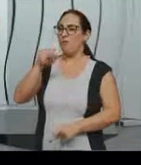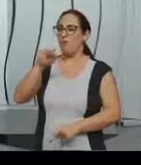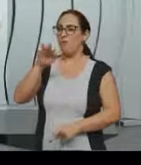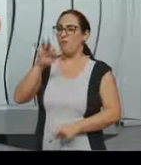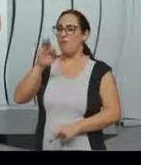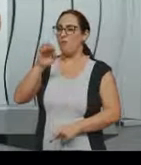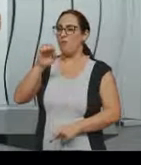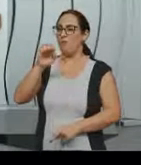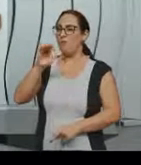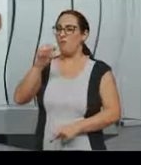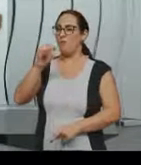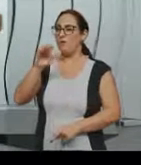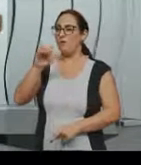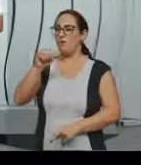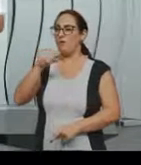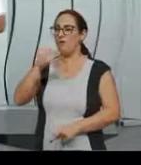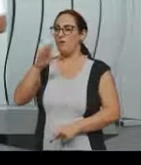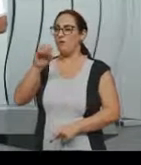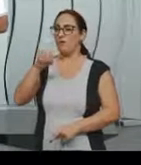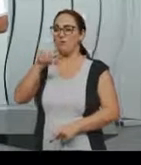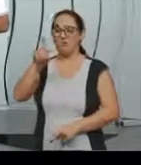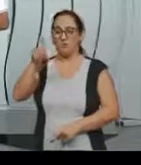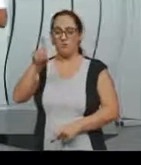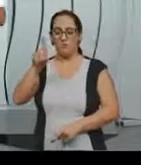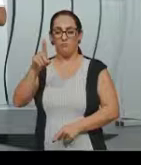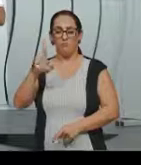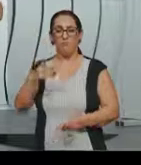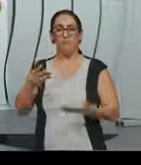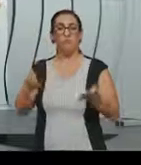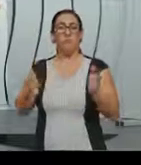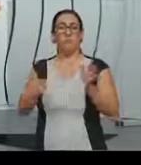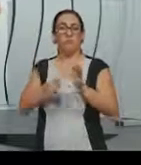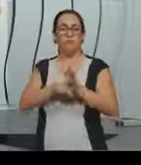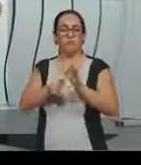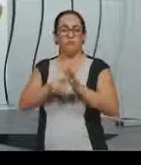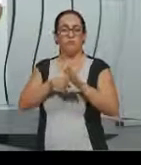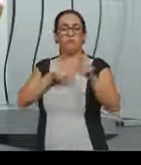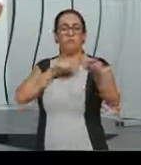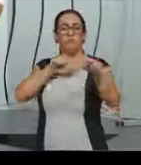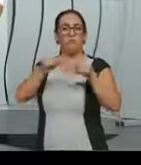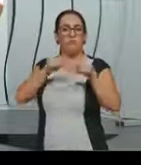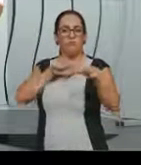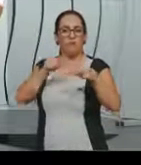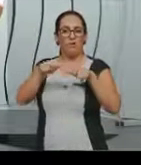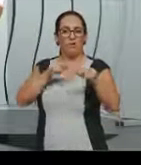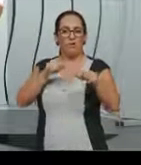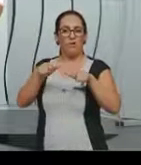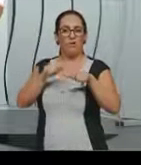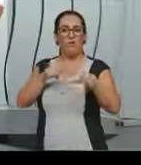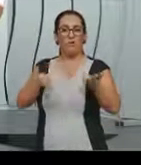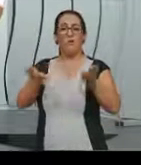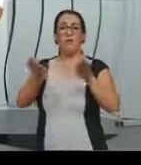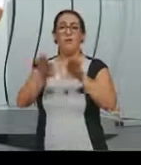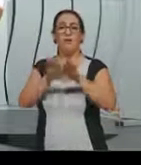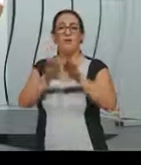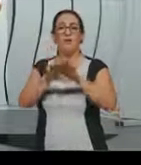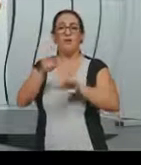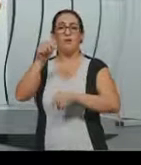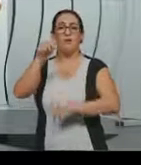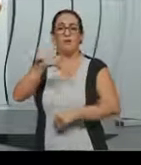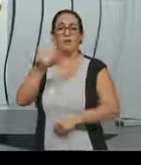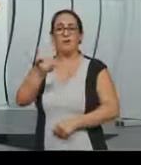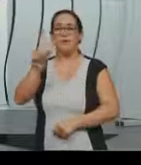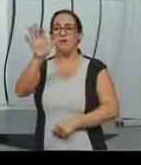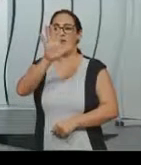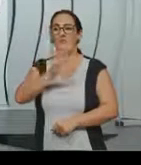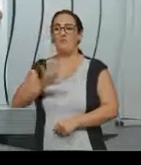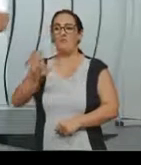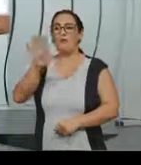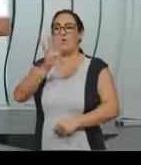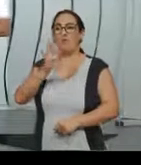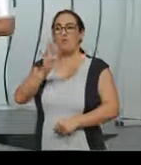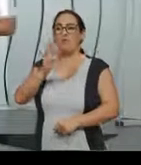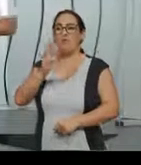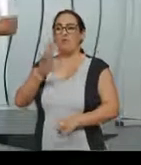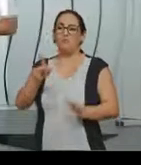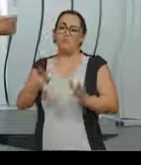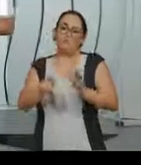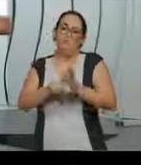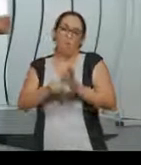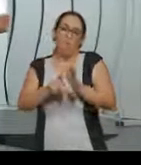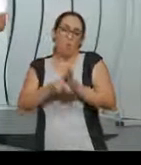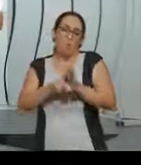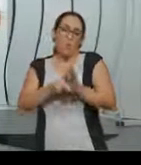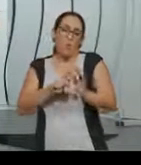sofrem isso na América do Norte, também trabalham aqui na nossa região com o mínimo